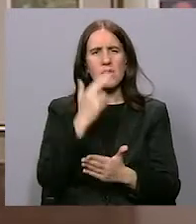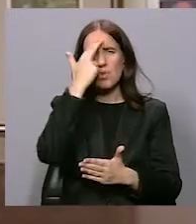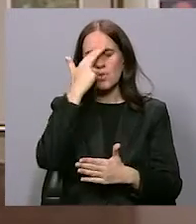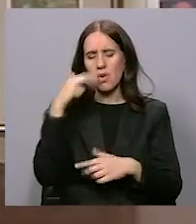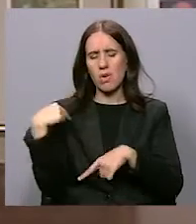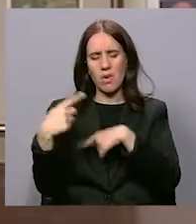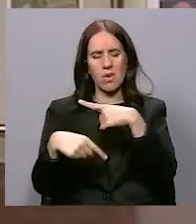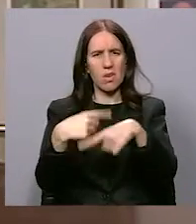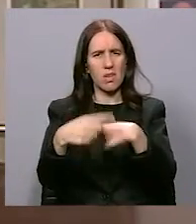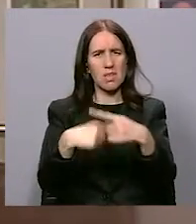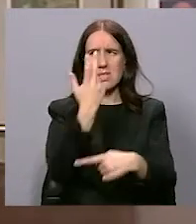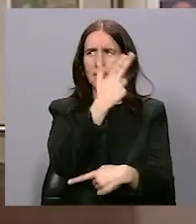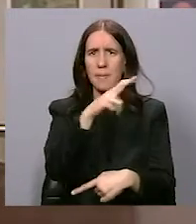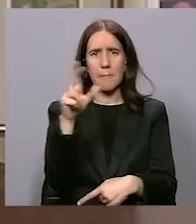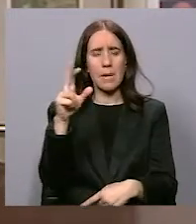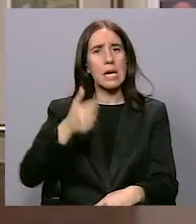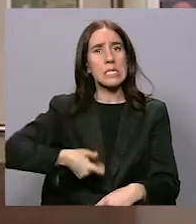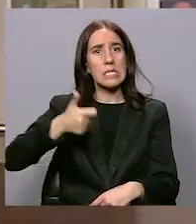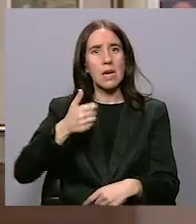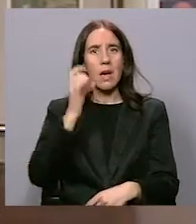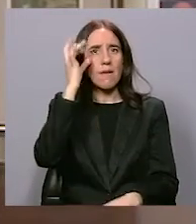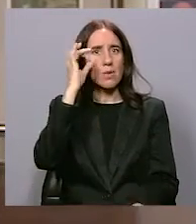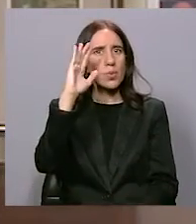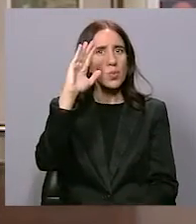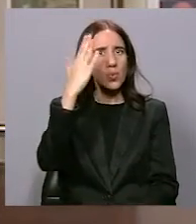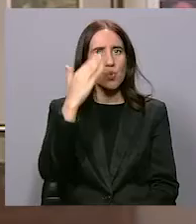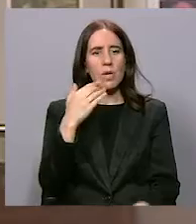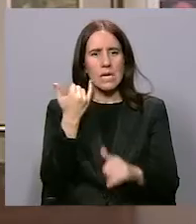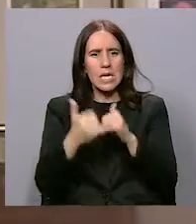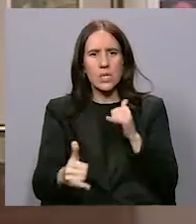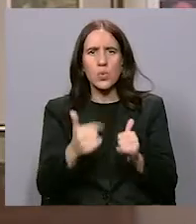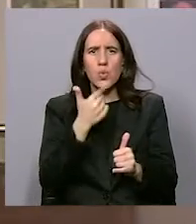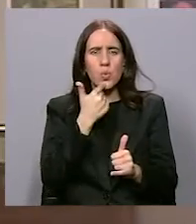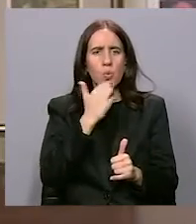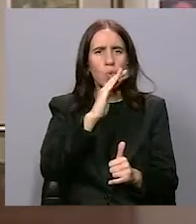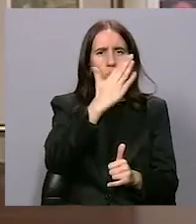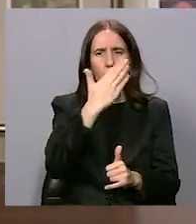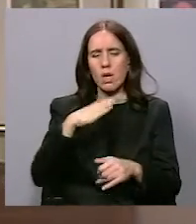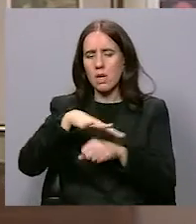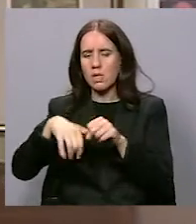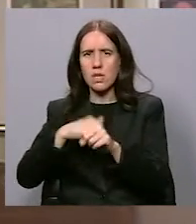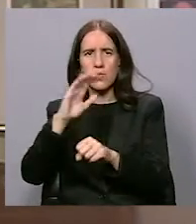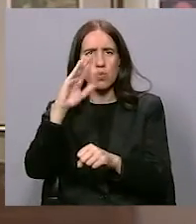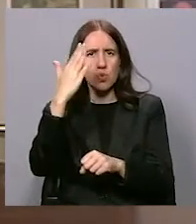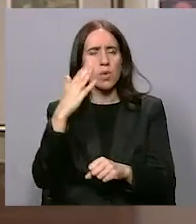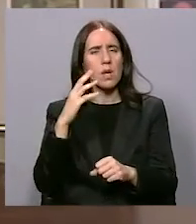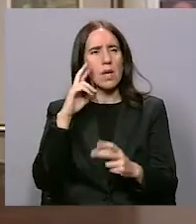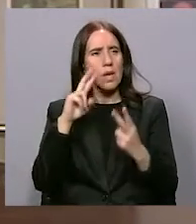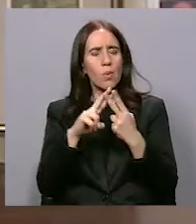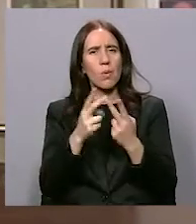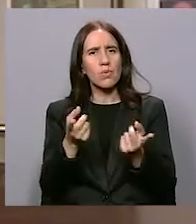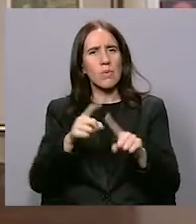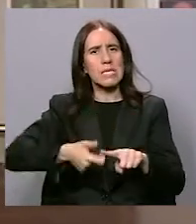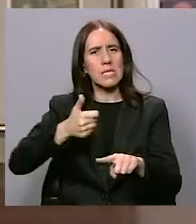ao longo da nossa história nos instantes cruciais das grandes aventuras nos grandes riscos das grandes catástrofes dos